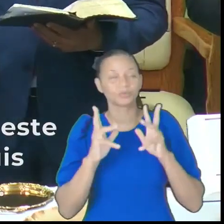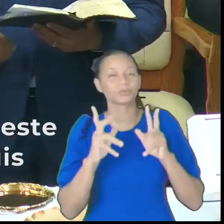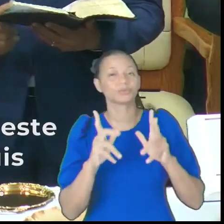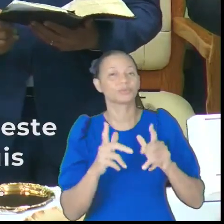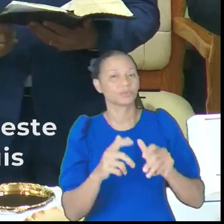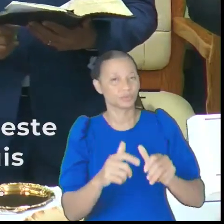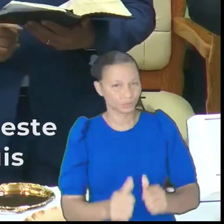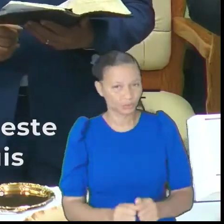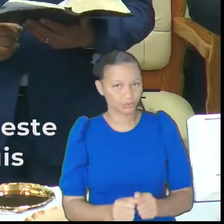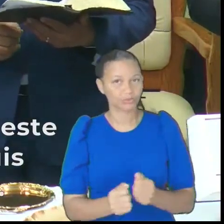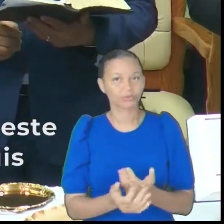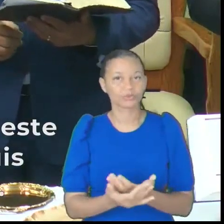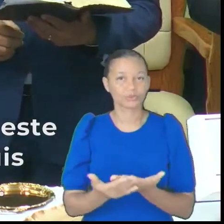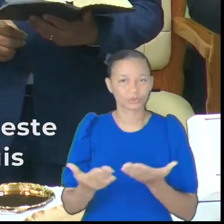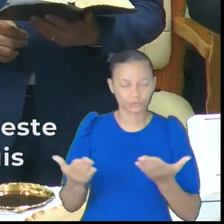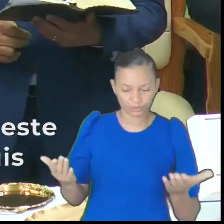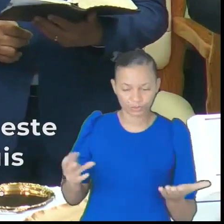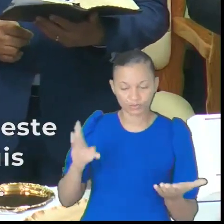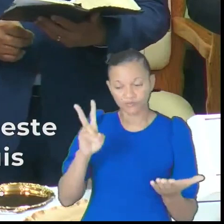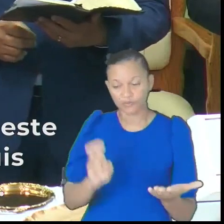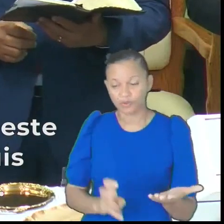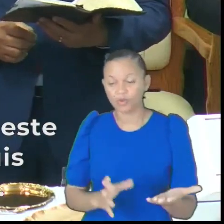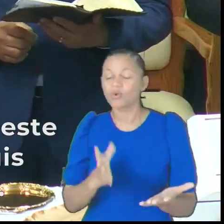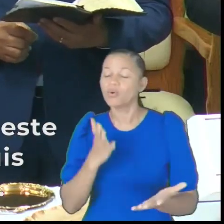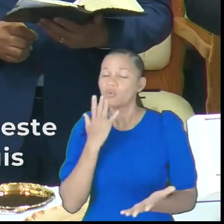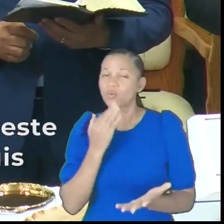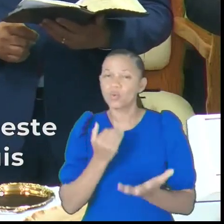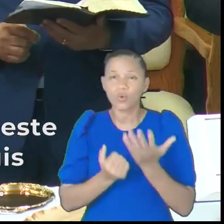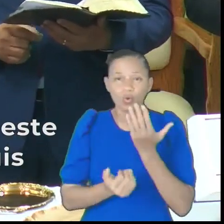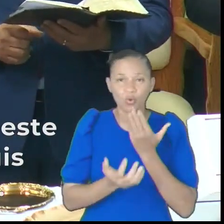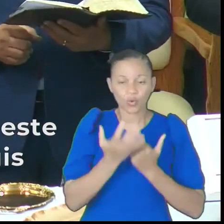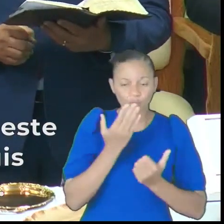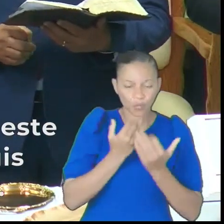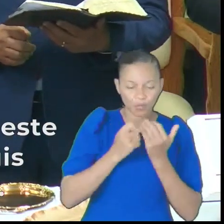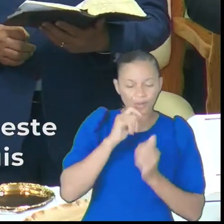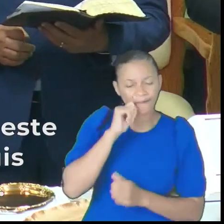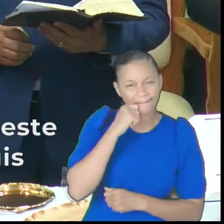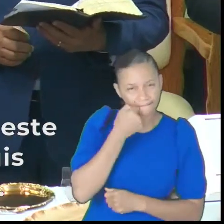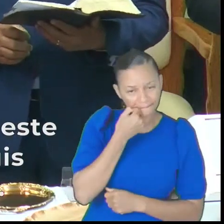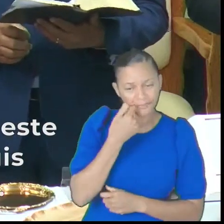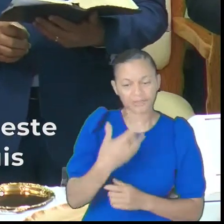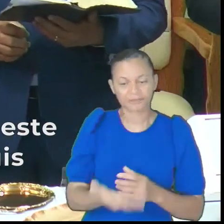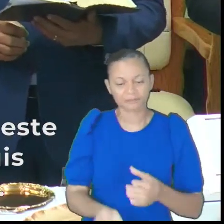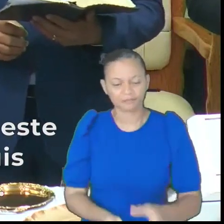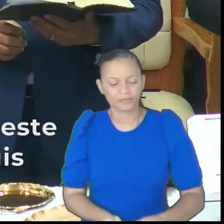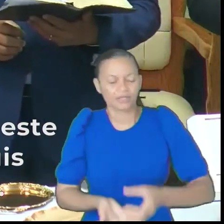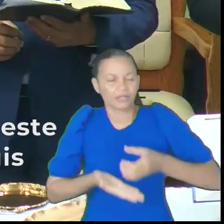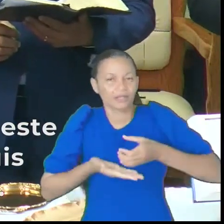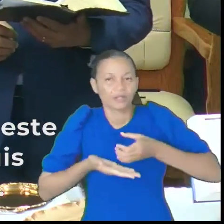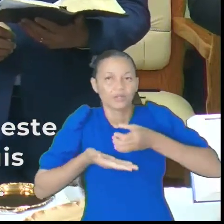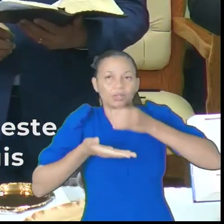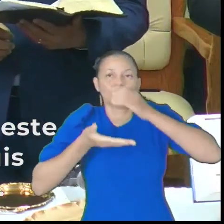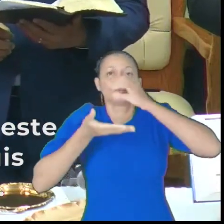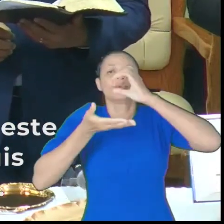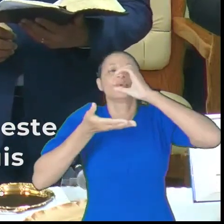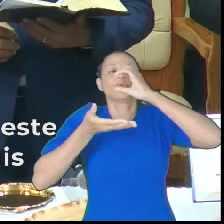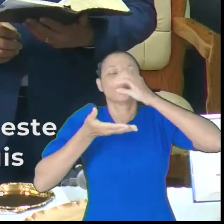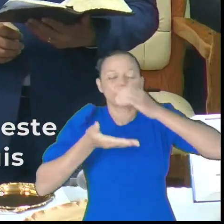vezes que comerdes este pão e beberdes este cálice,